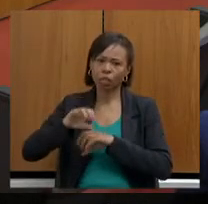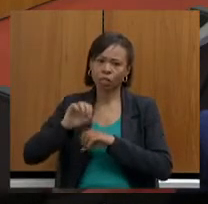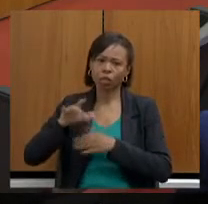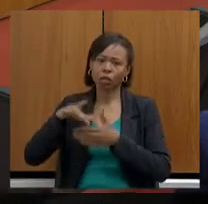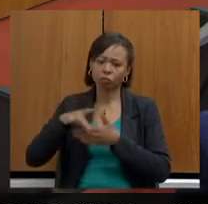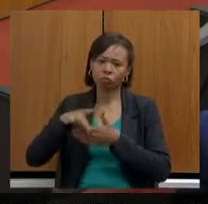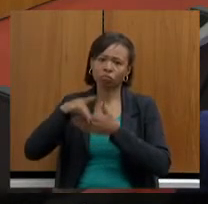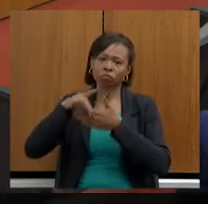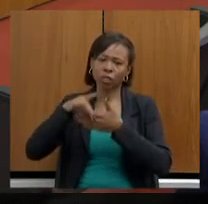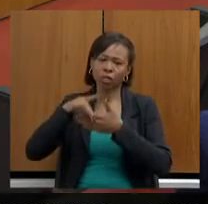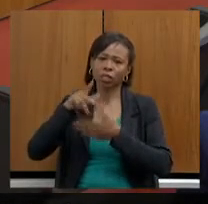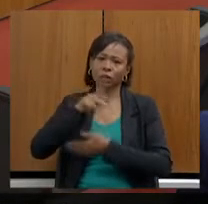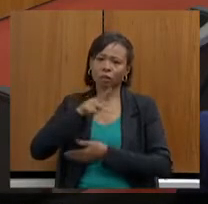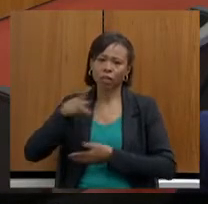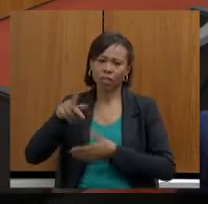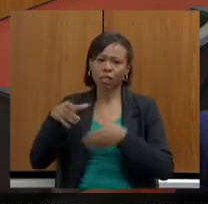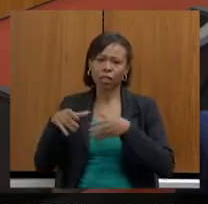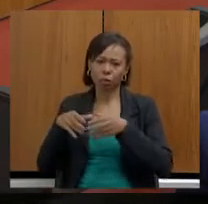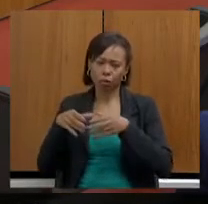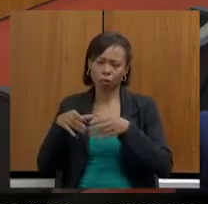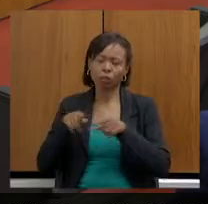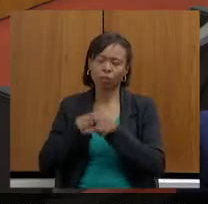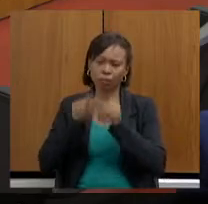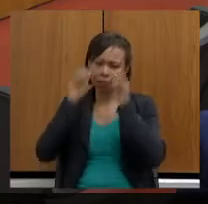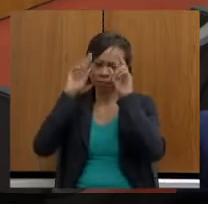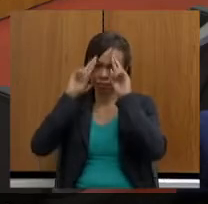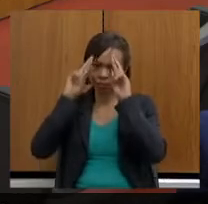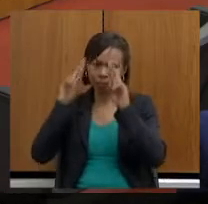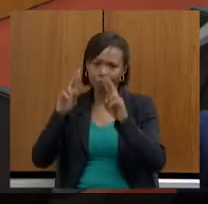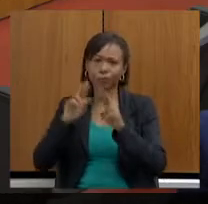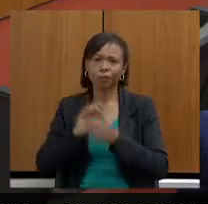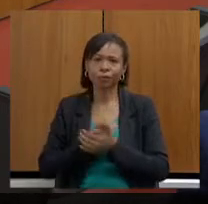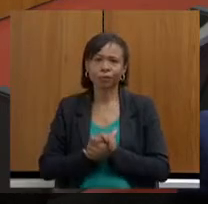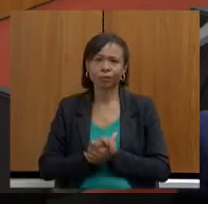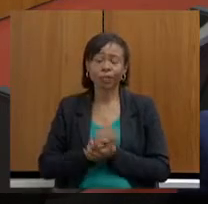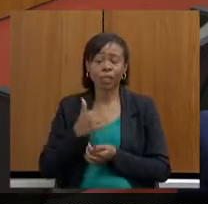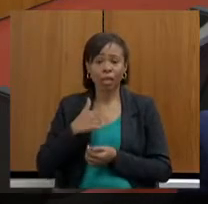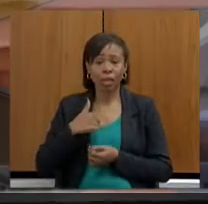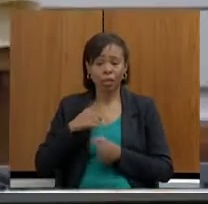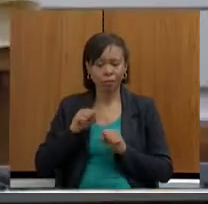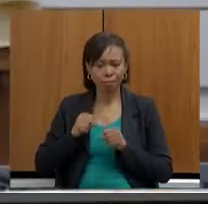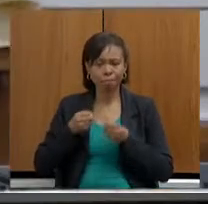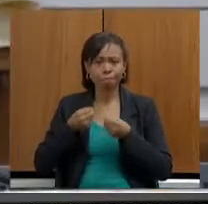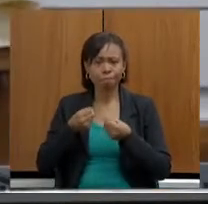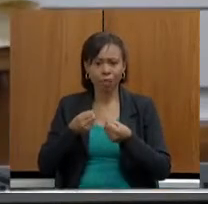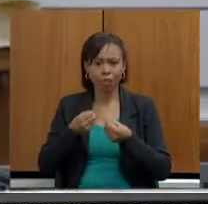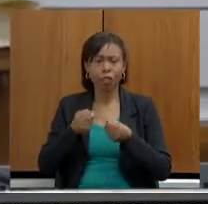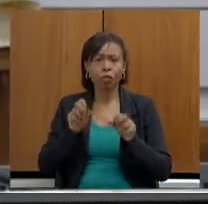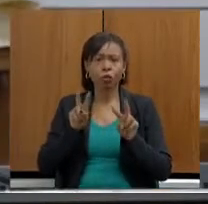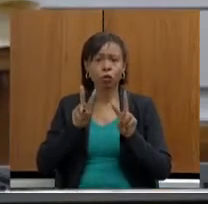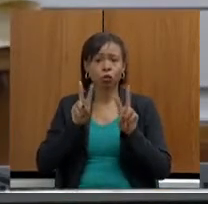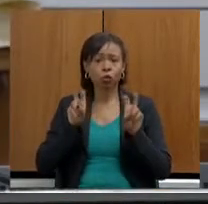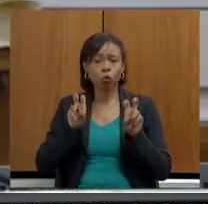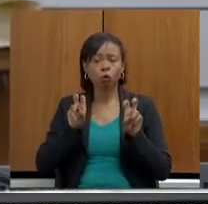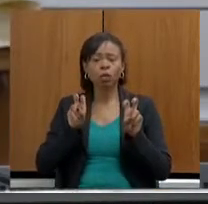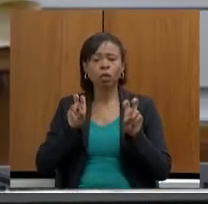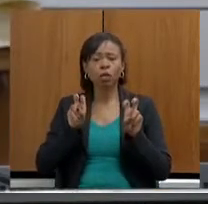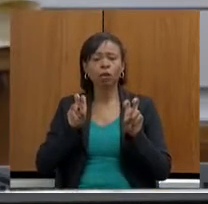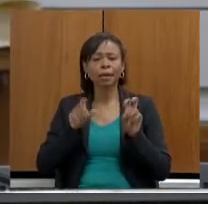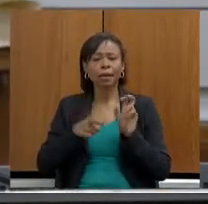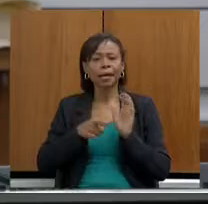condução dessa comissão também e eu fiz uma uma defesa aqui com relação àquela questão